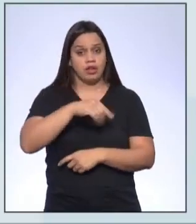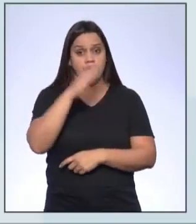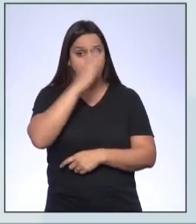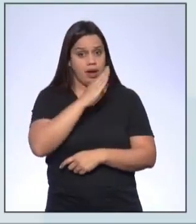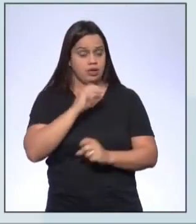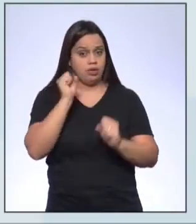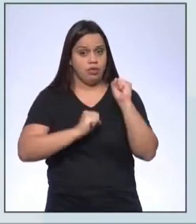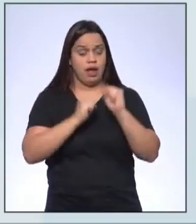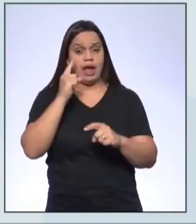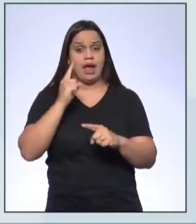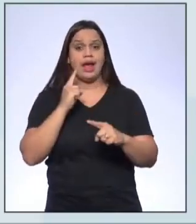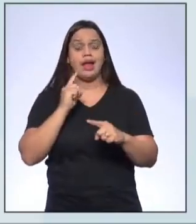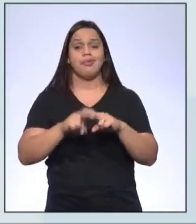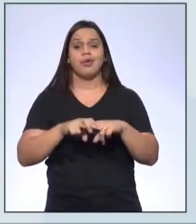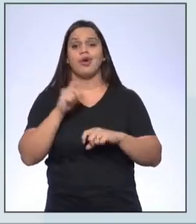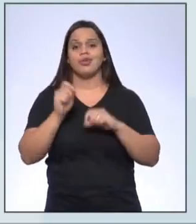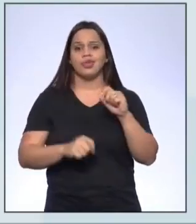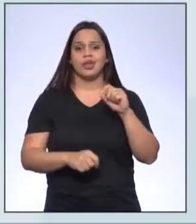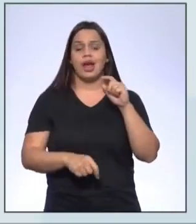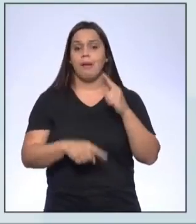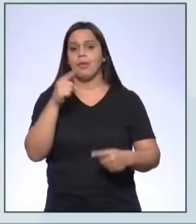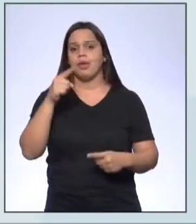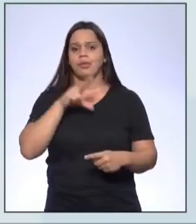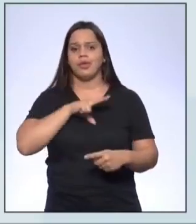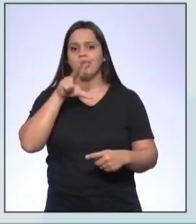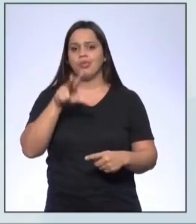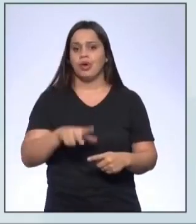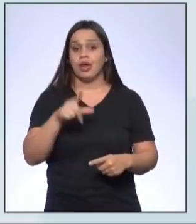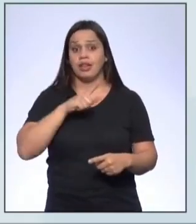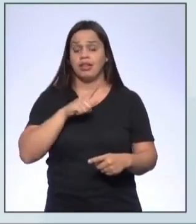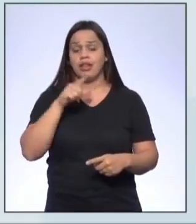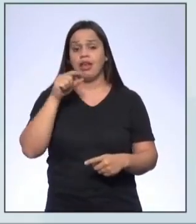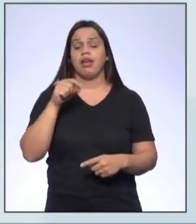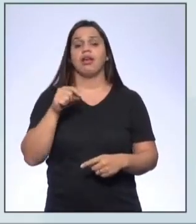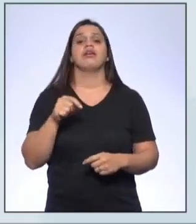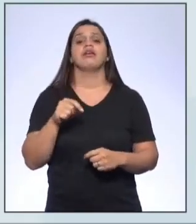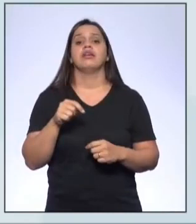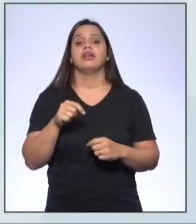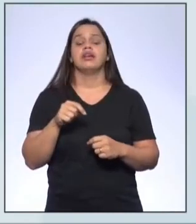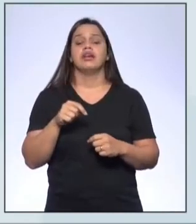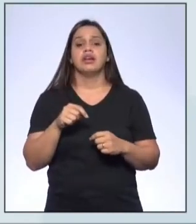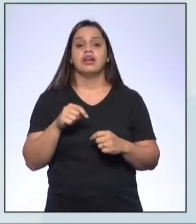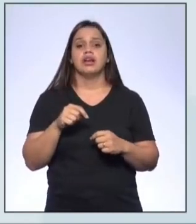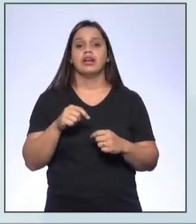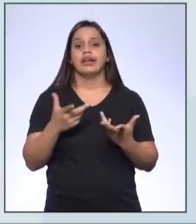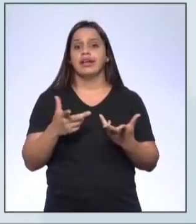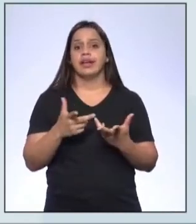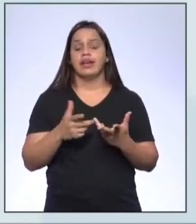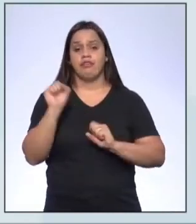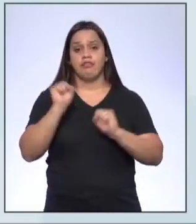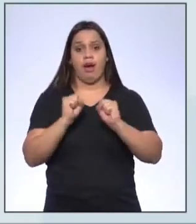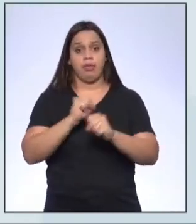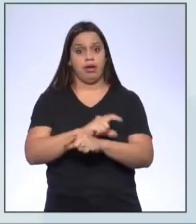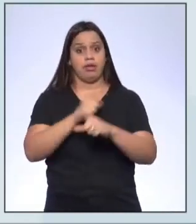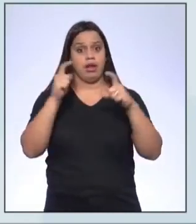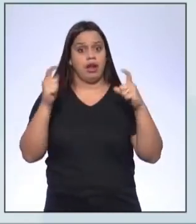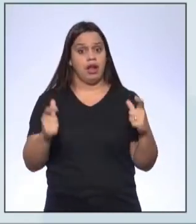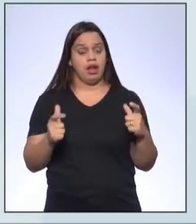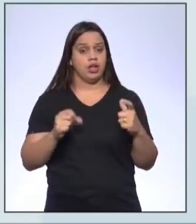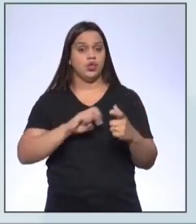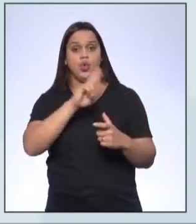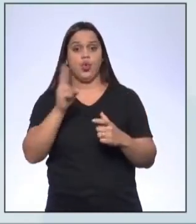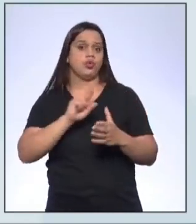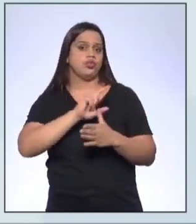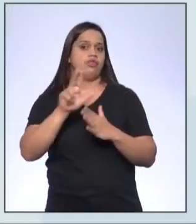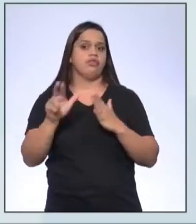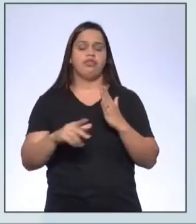aí da proibição, né, de Portugal em se ter fábricas, né, de grande porte ou de vários tipos,